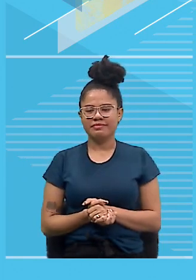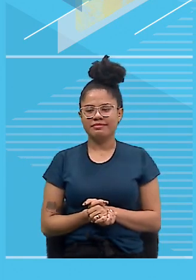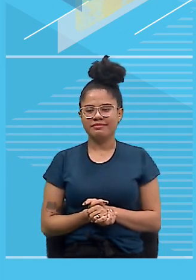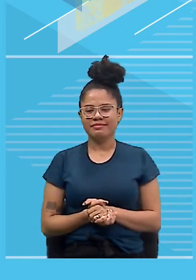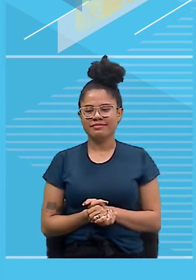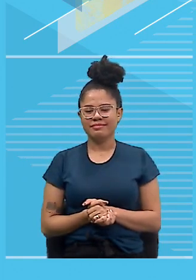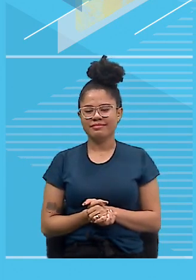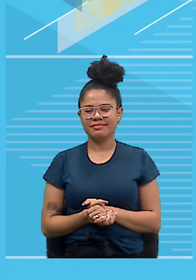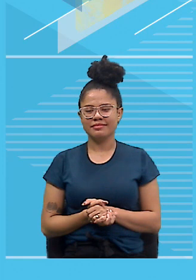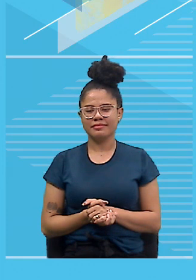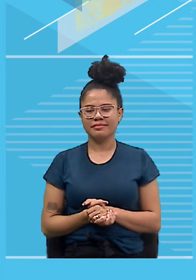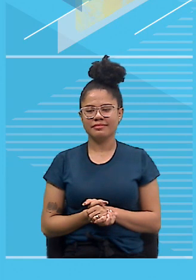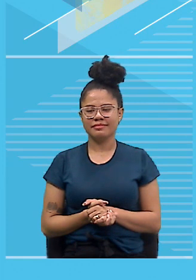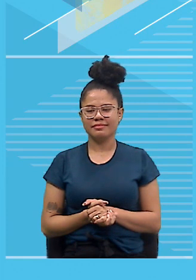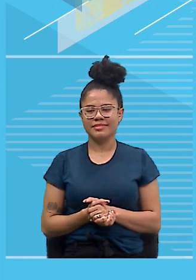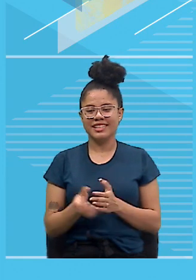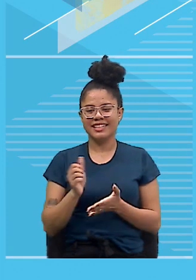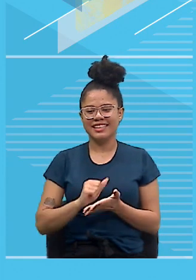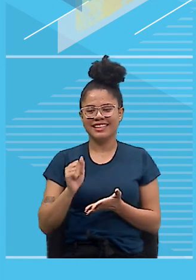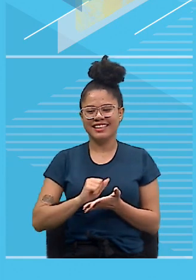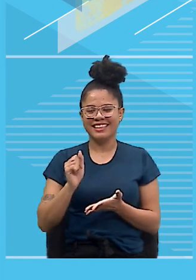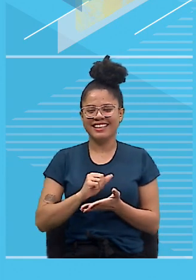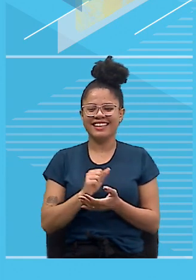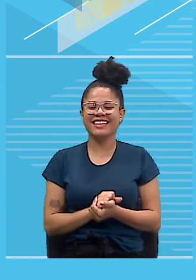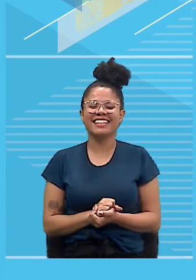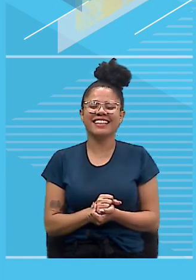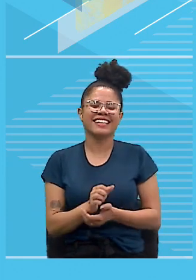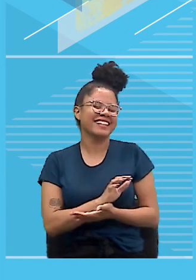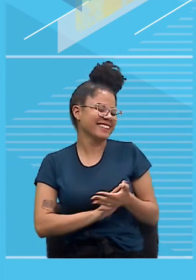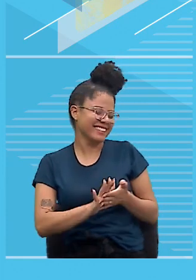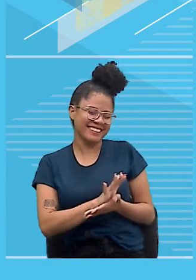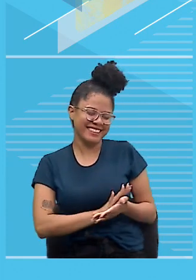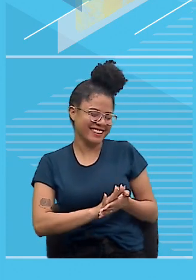tá vendo já botou lá embaixo de nada professor